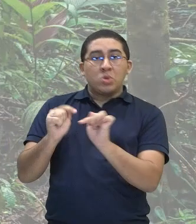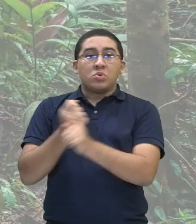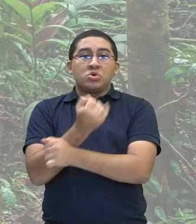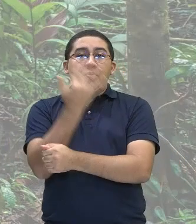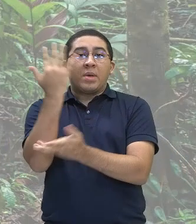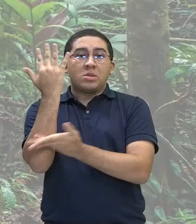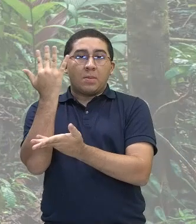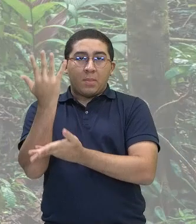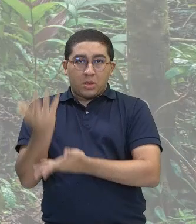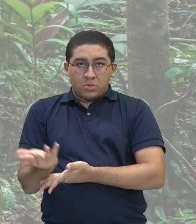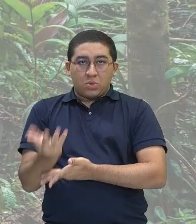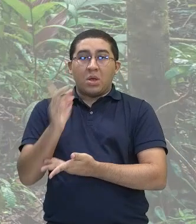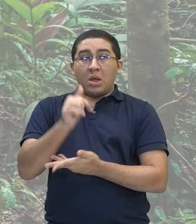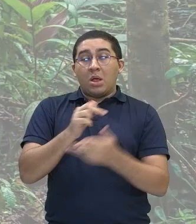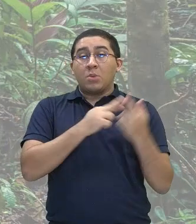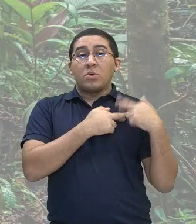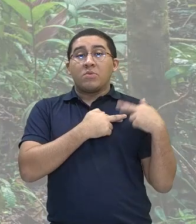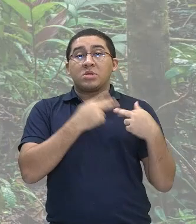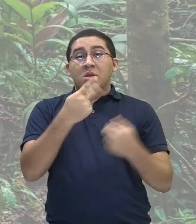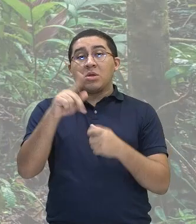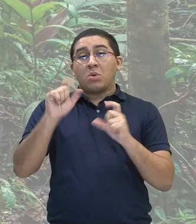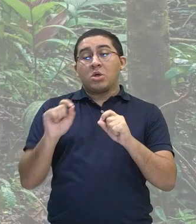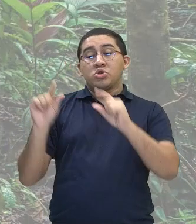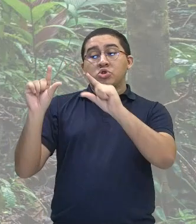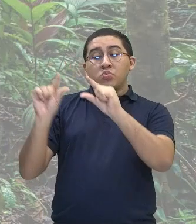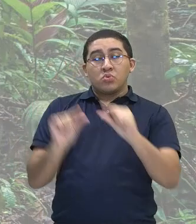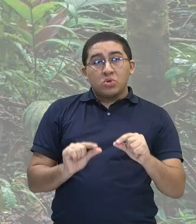por reduzir taxas em mais de